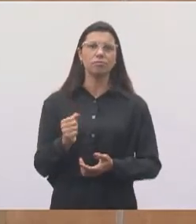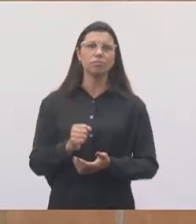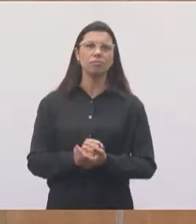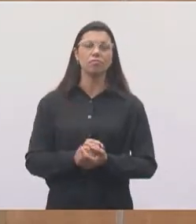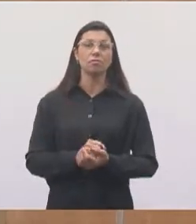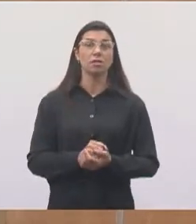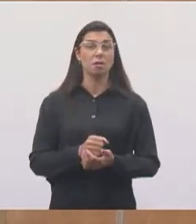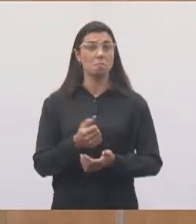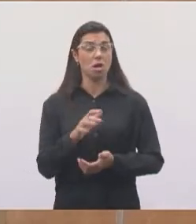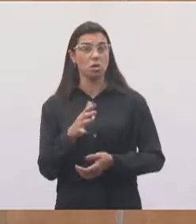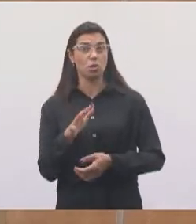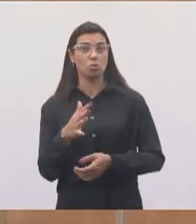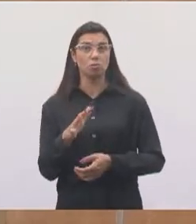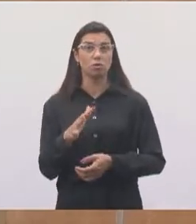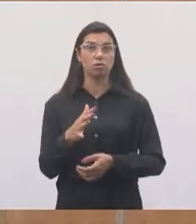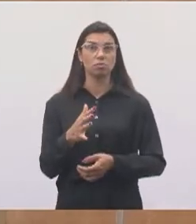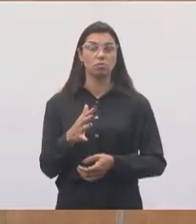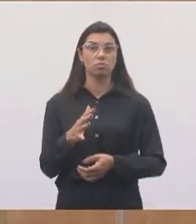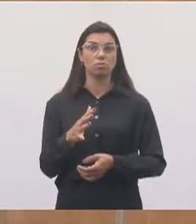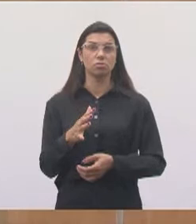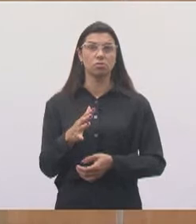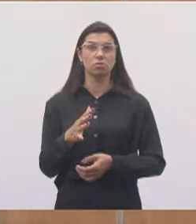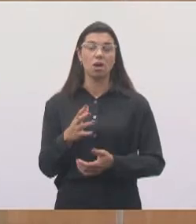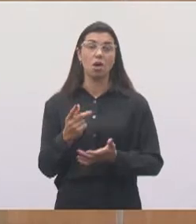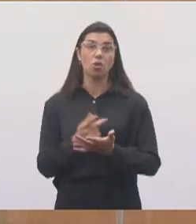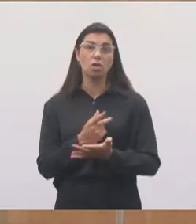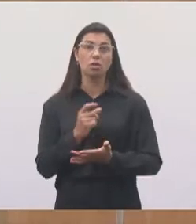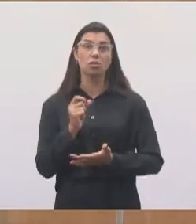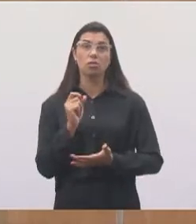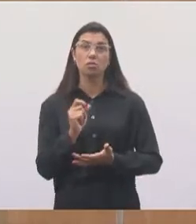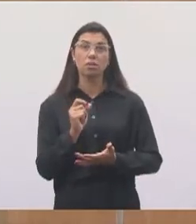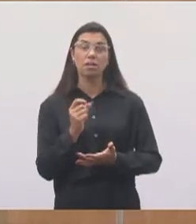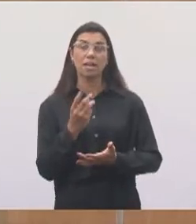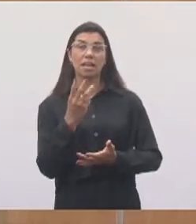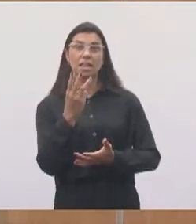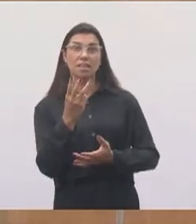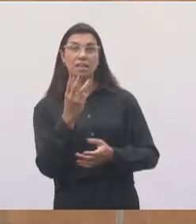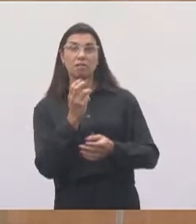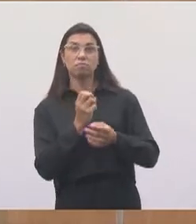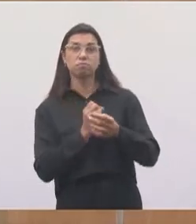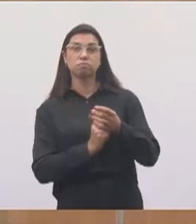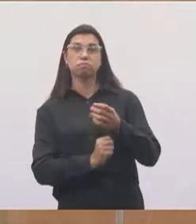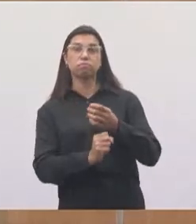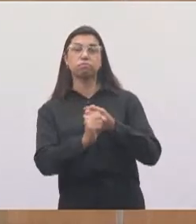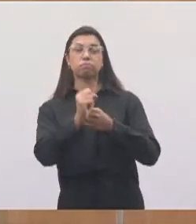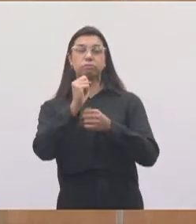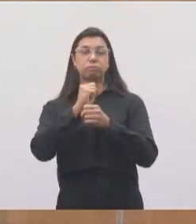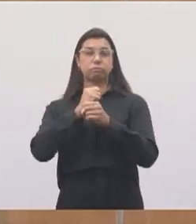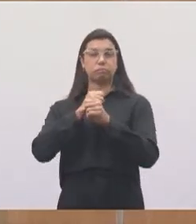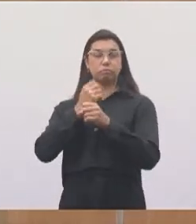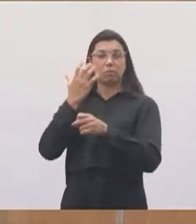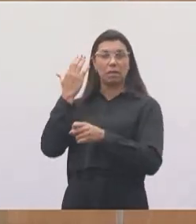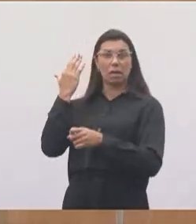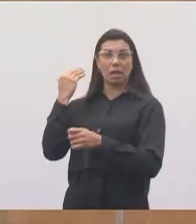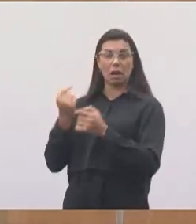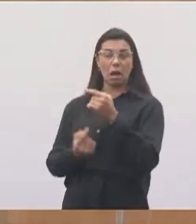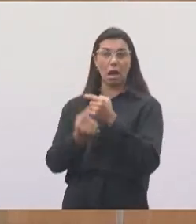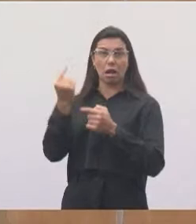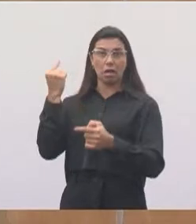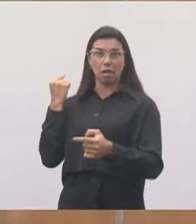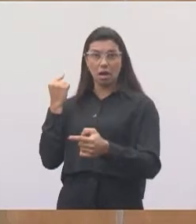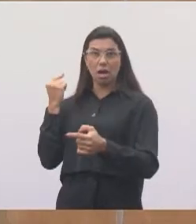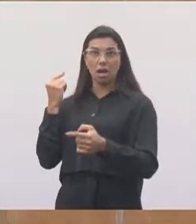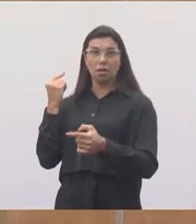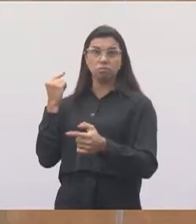milhões aproximadamente, ele vem há 3 décadas, quando nós tivemos a migração do